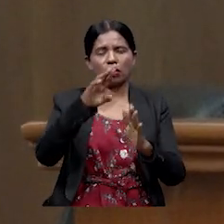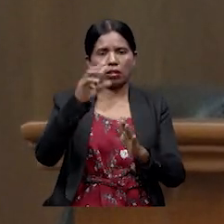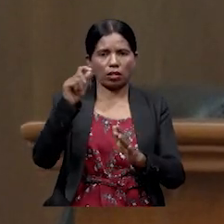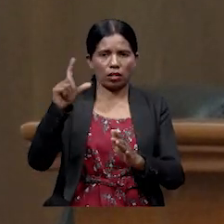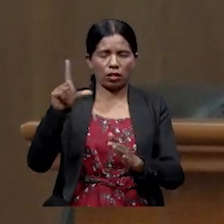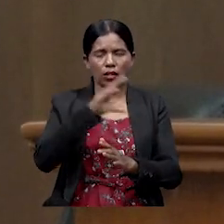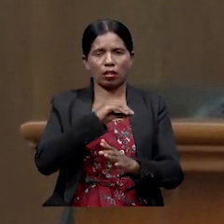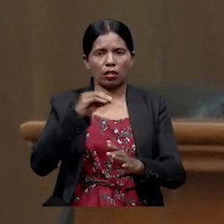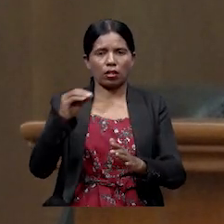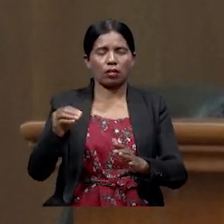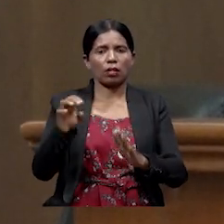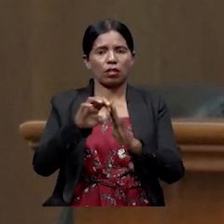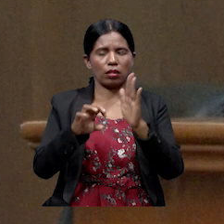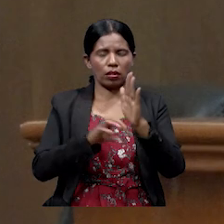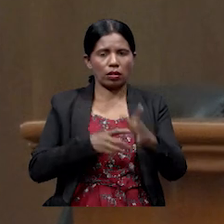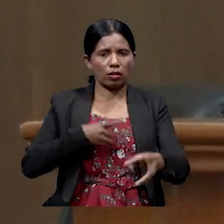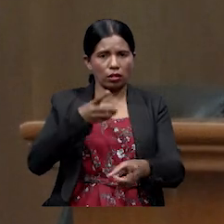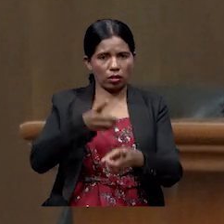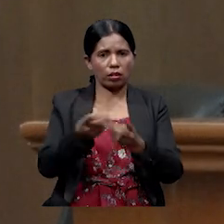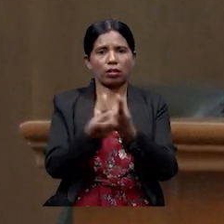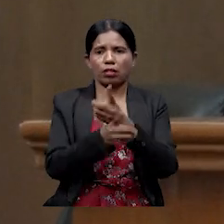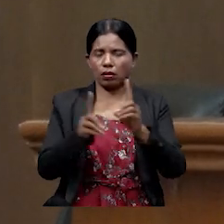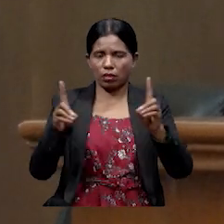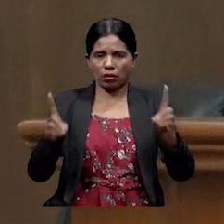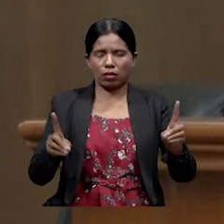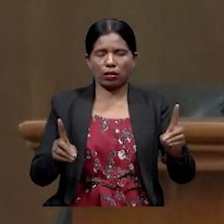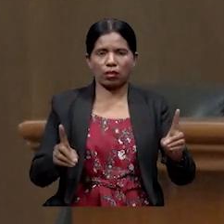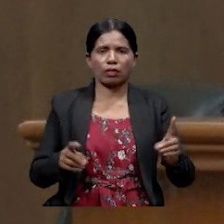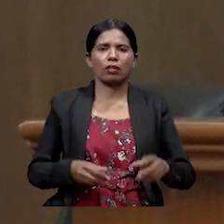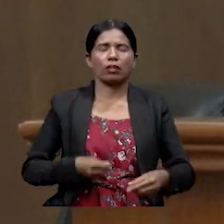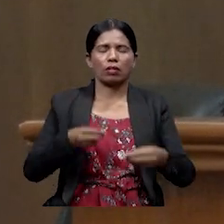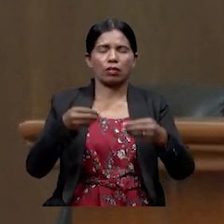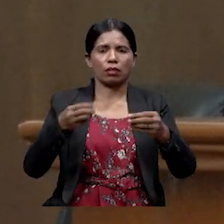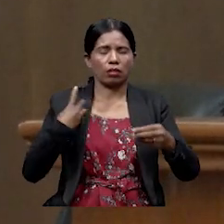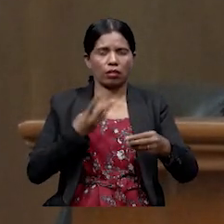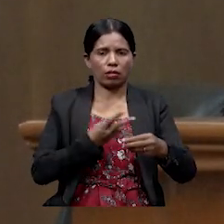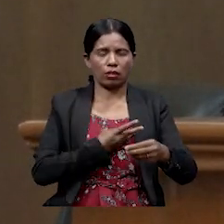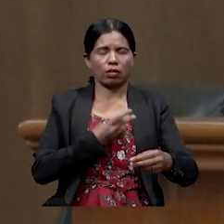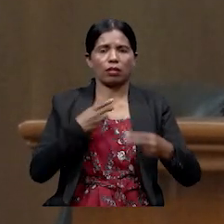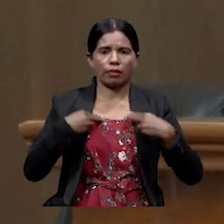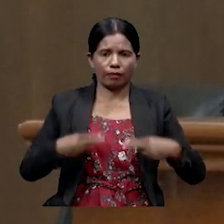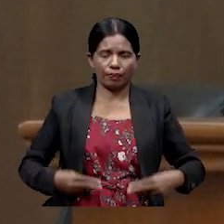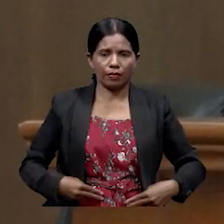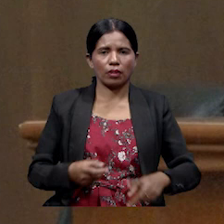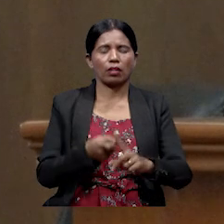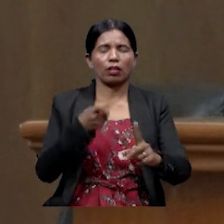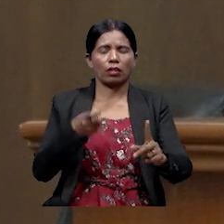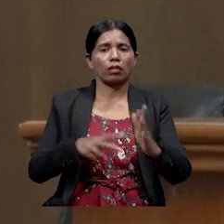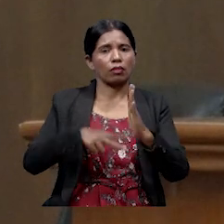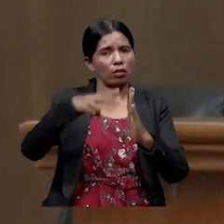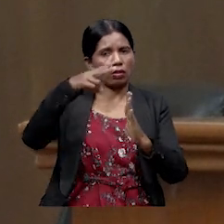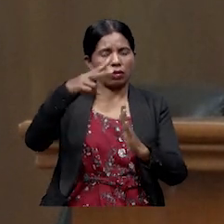alicerçado nos princípios do Estado de Direito Democrático e da dignidade humana. Consagra os valores